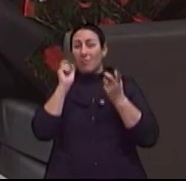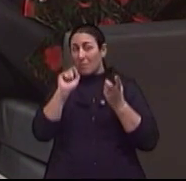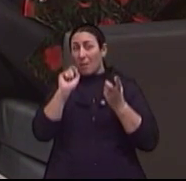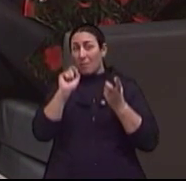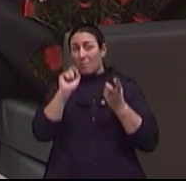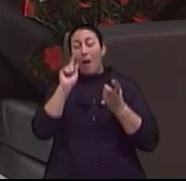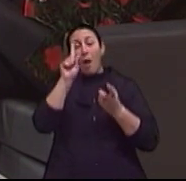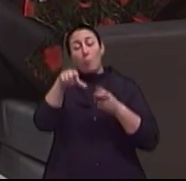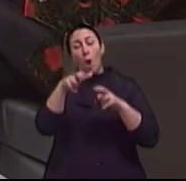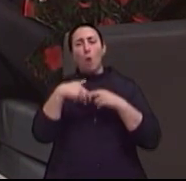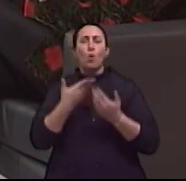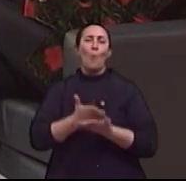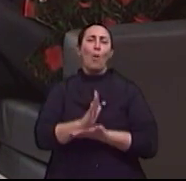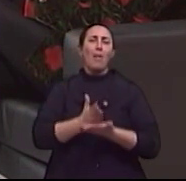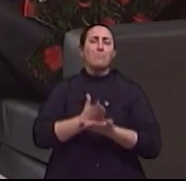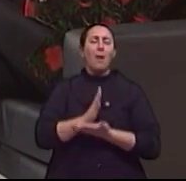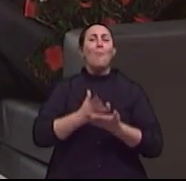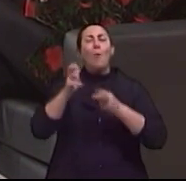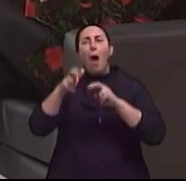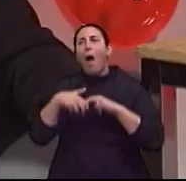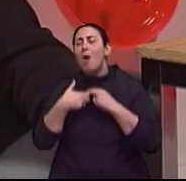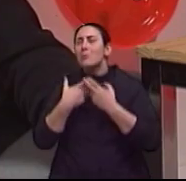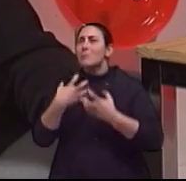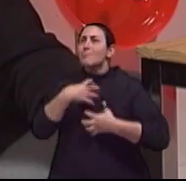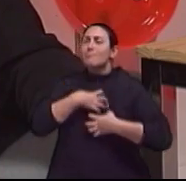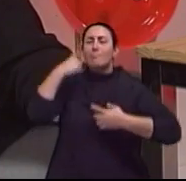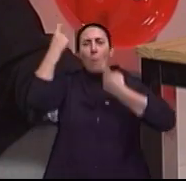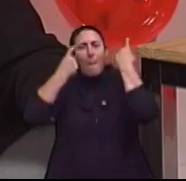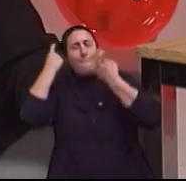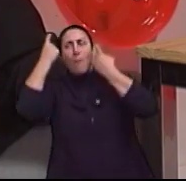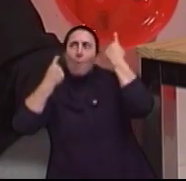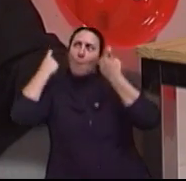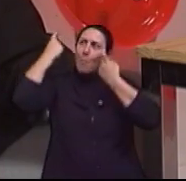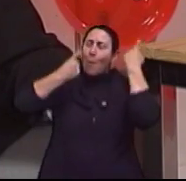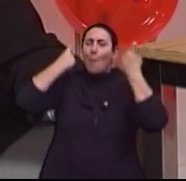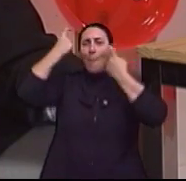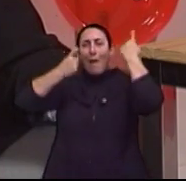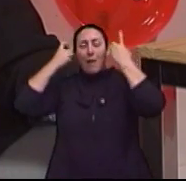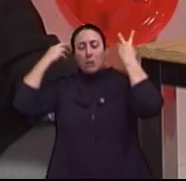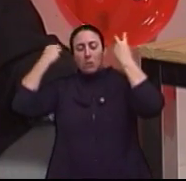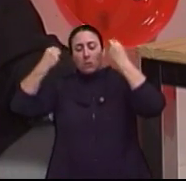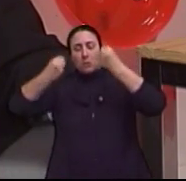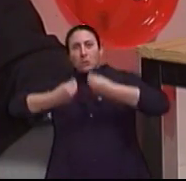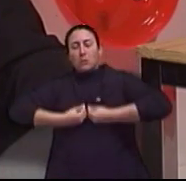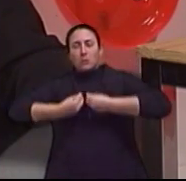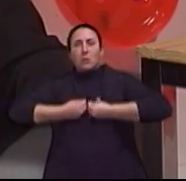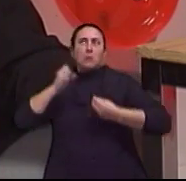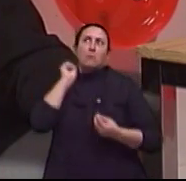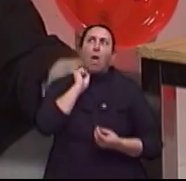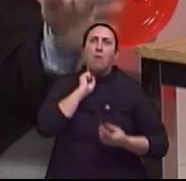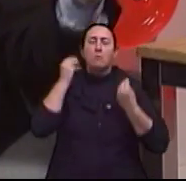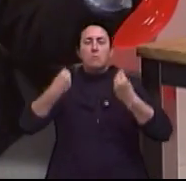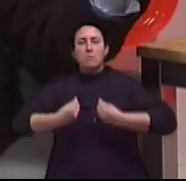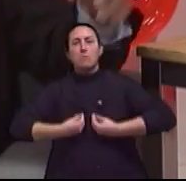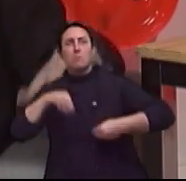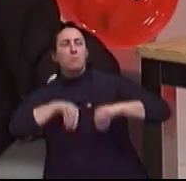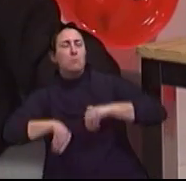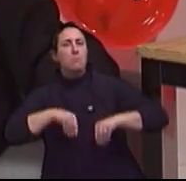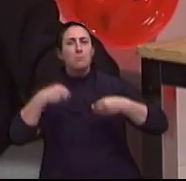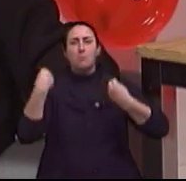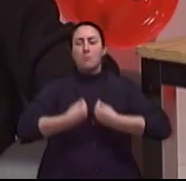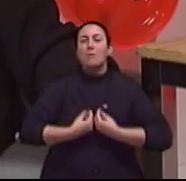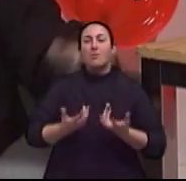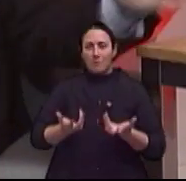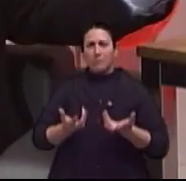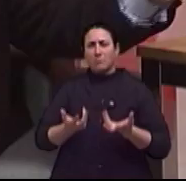incomodação a preocupação por verdade então o estress se a pessoa não é de bem com a vida que que tu fez